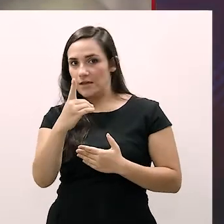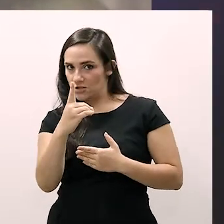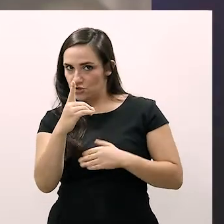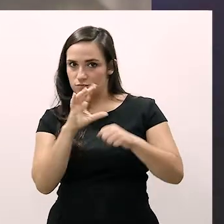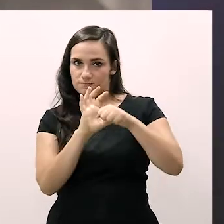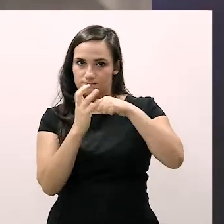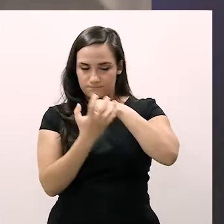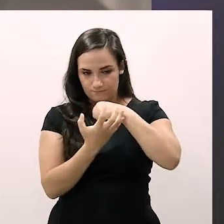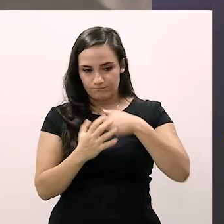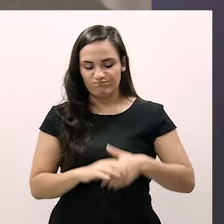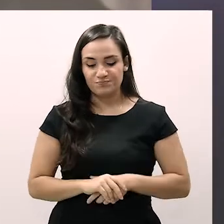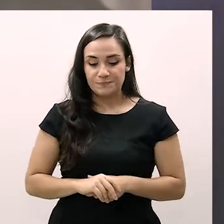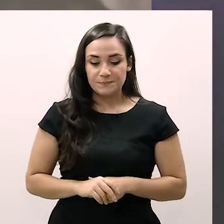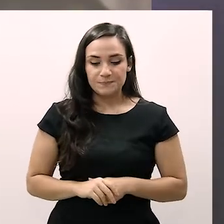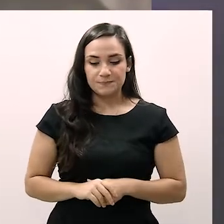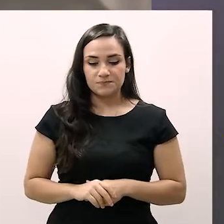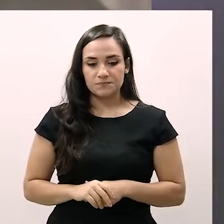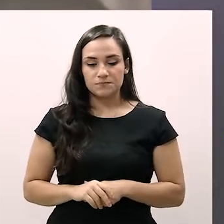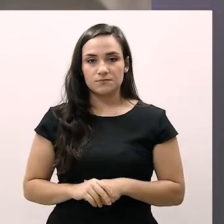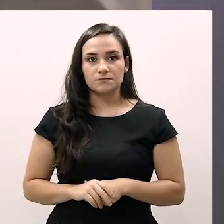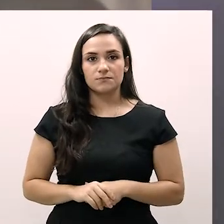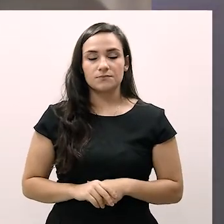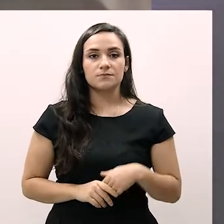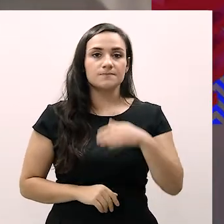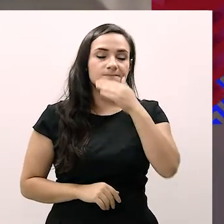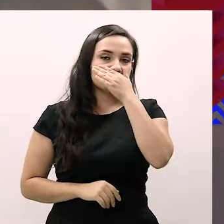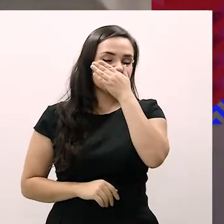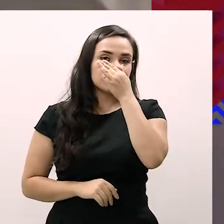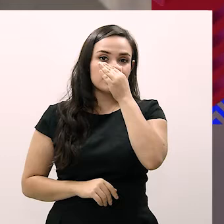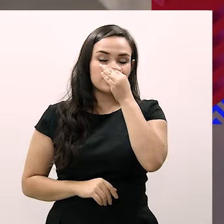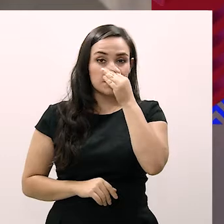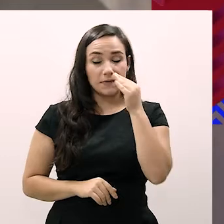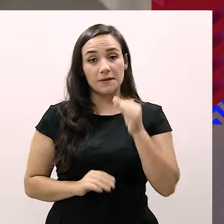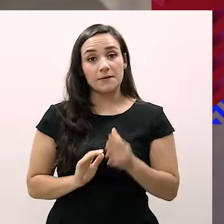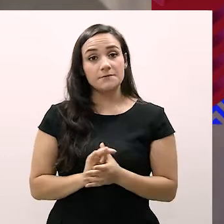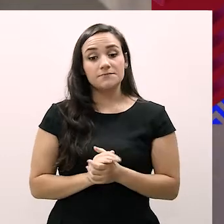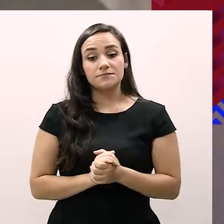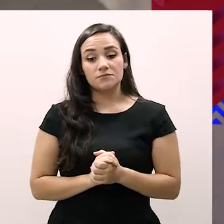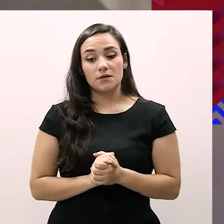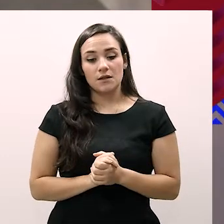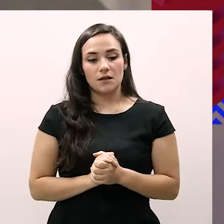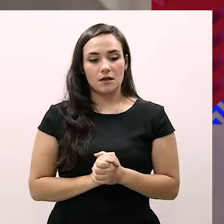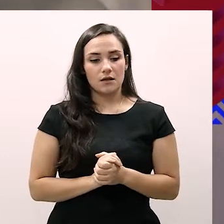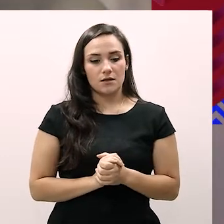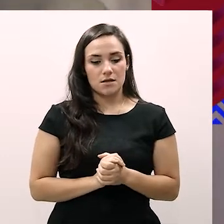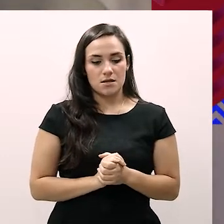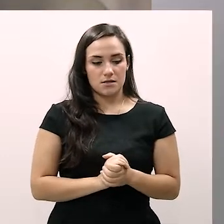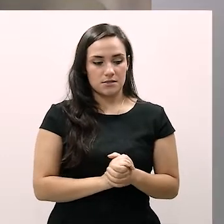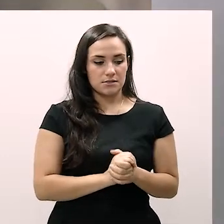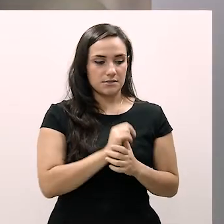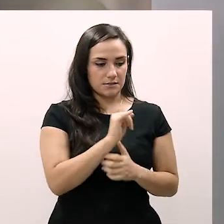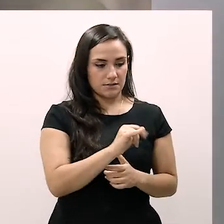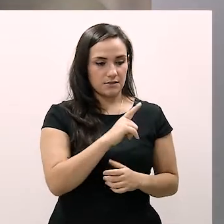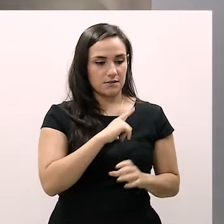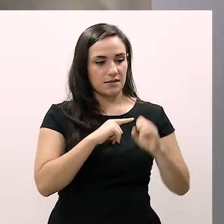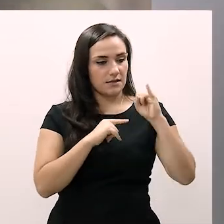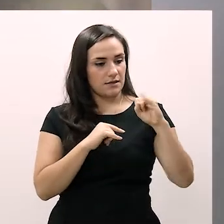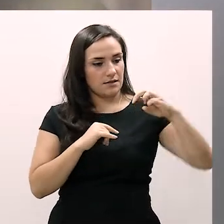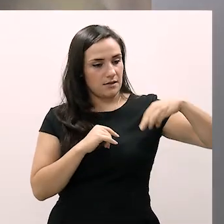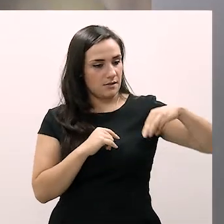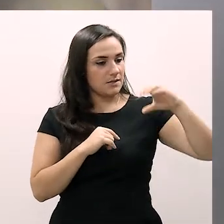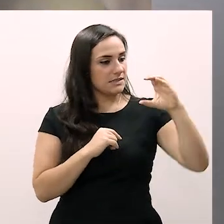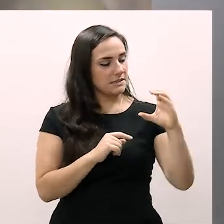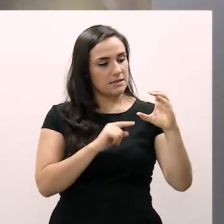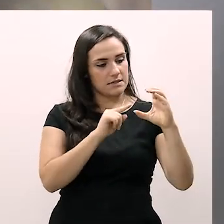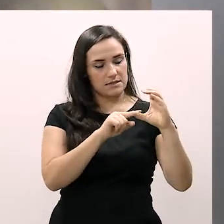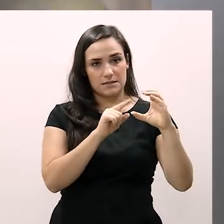também, que é linear. Então, para cada pontinho que tem de IMC, é a piora.